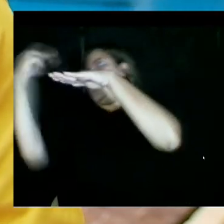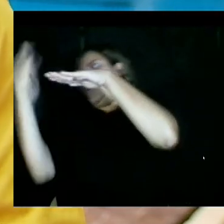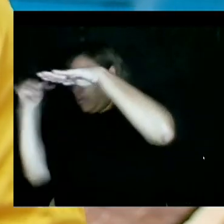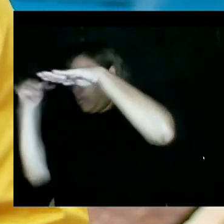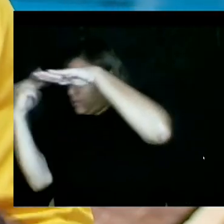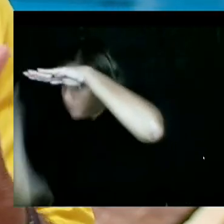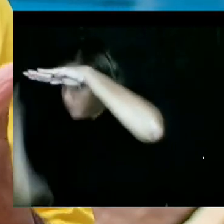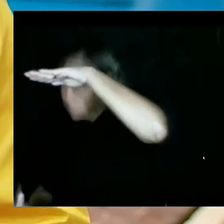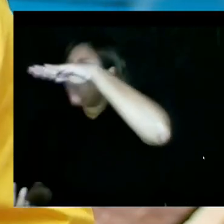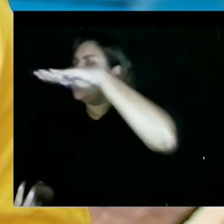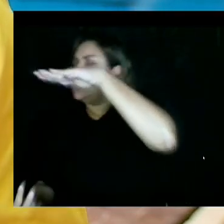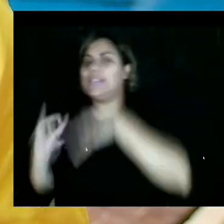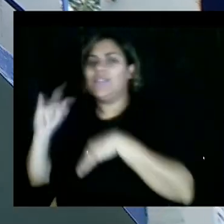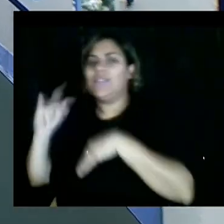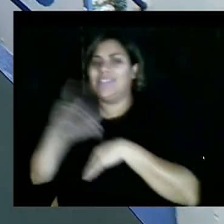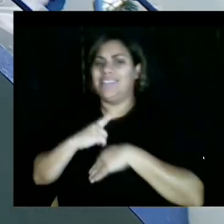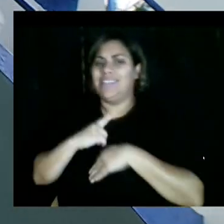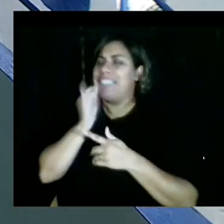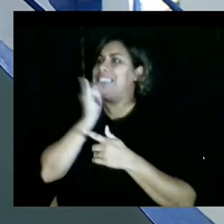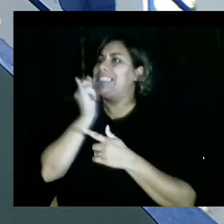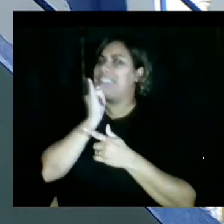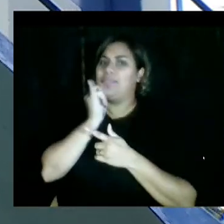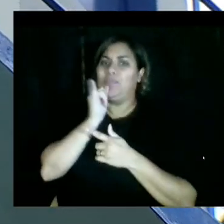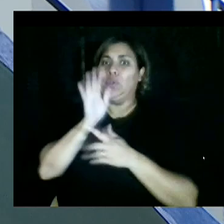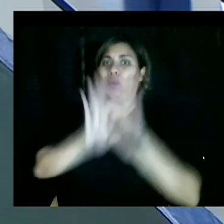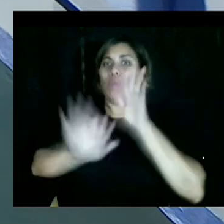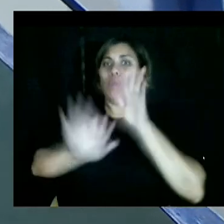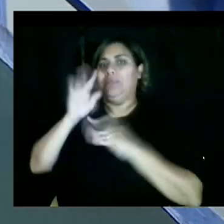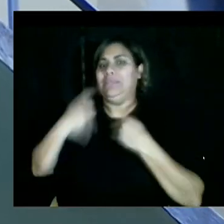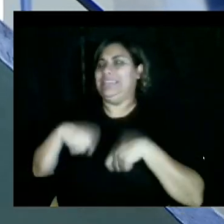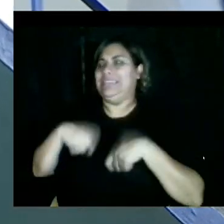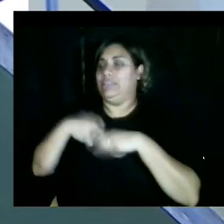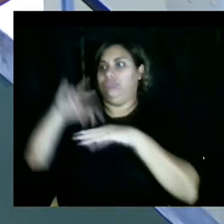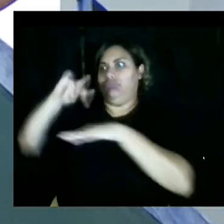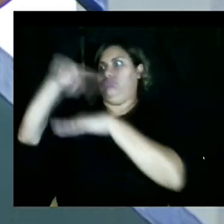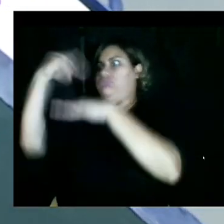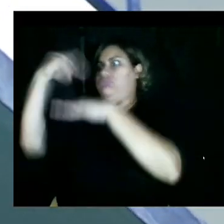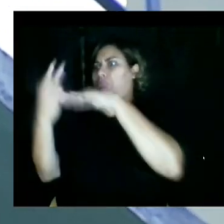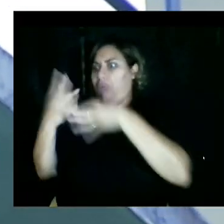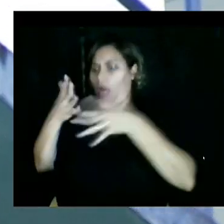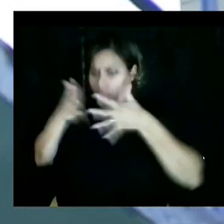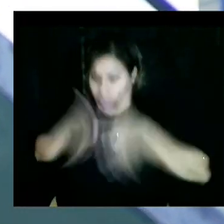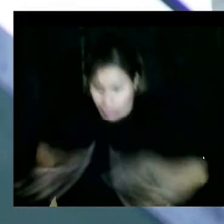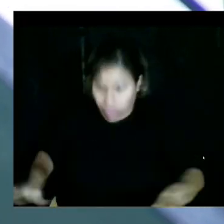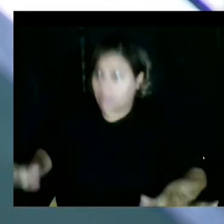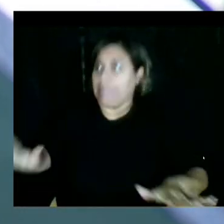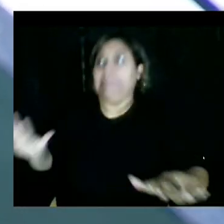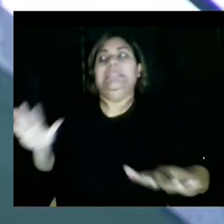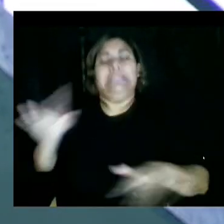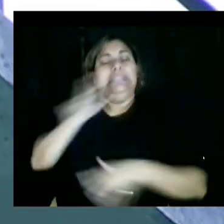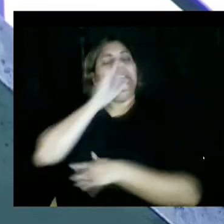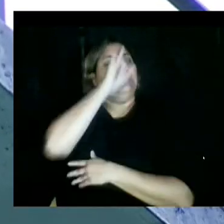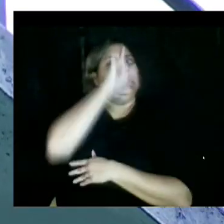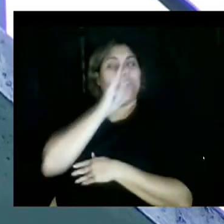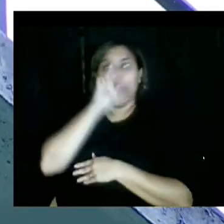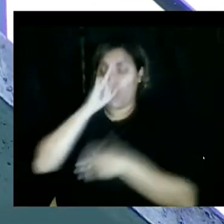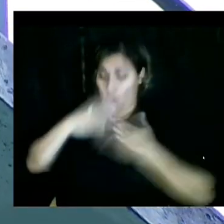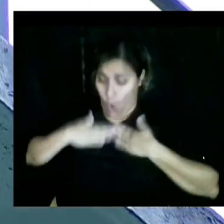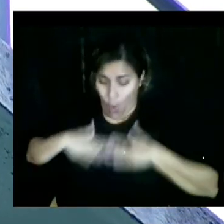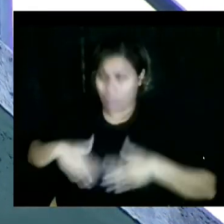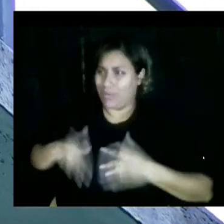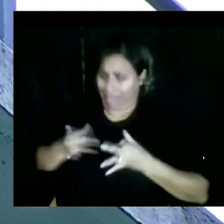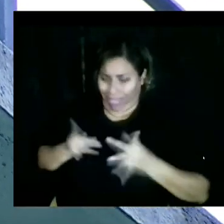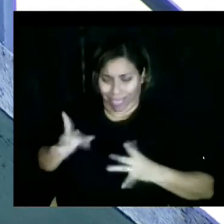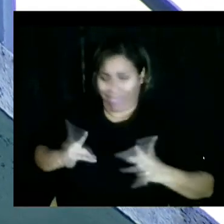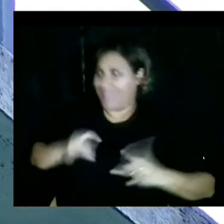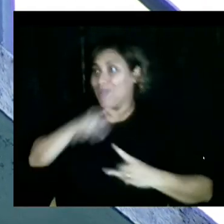estiver molhado, pode escapar, deslizar, né, a mão, por exemplo, no corpo e o teu corpo sair da posição que você